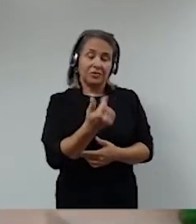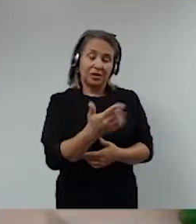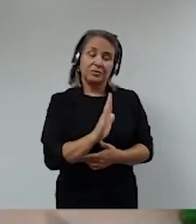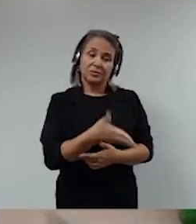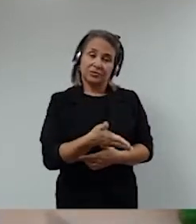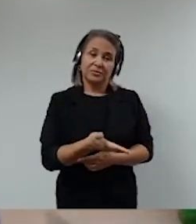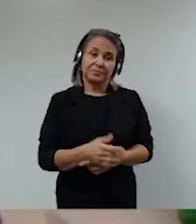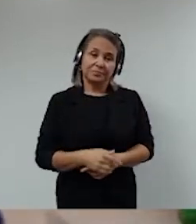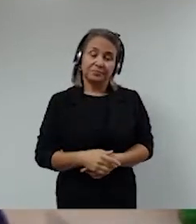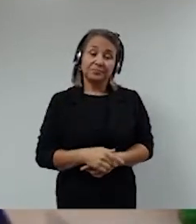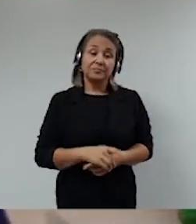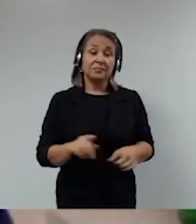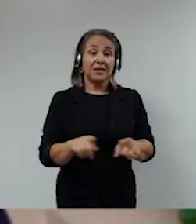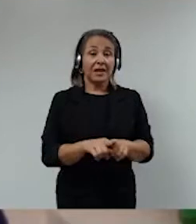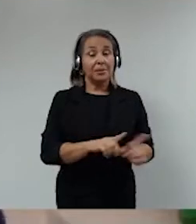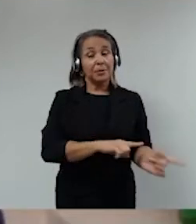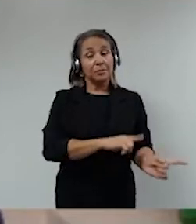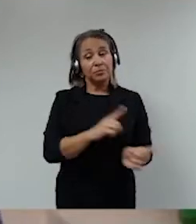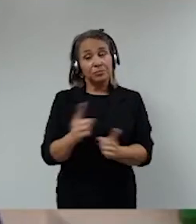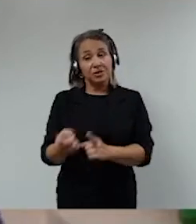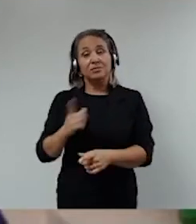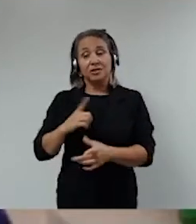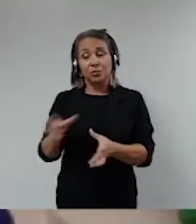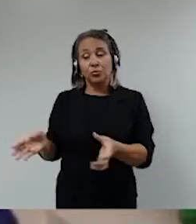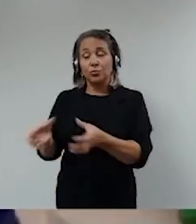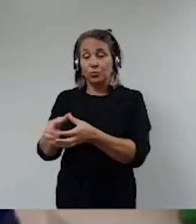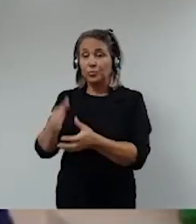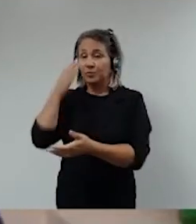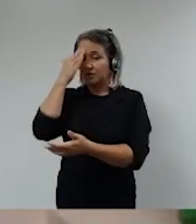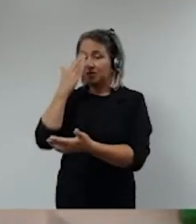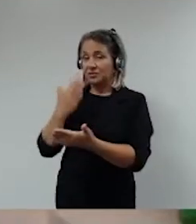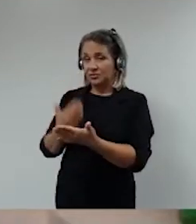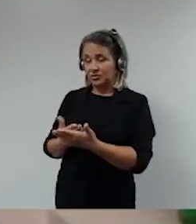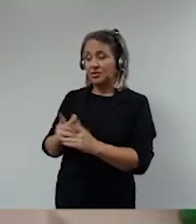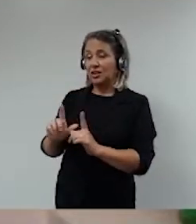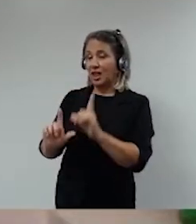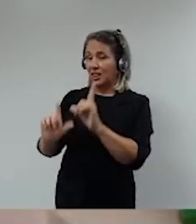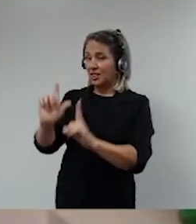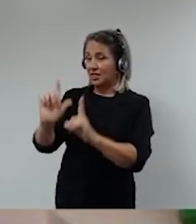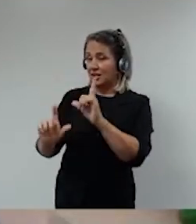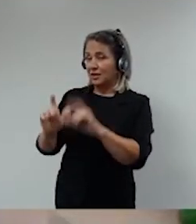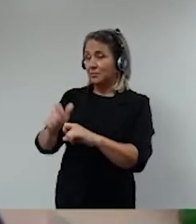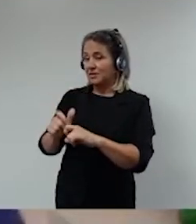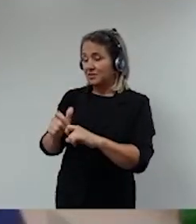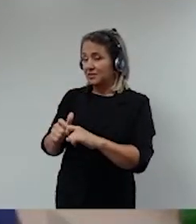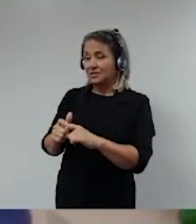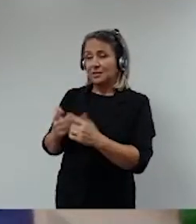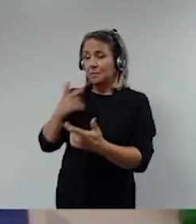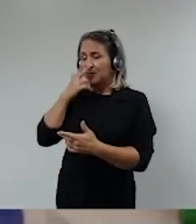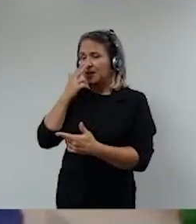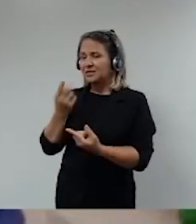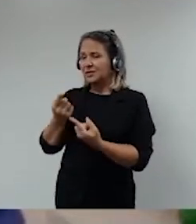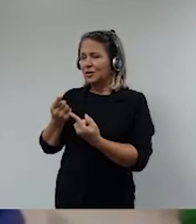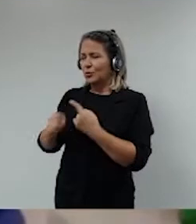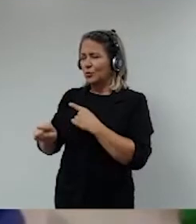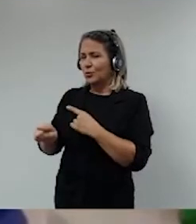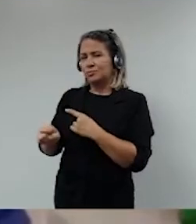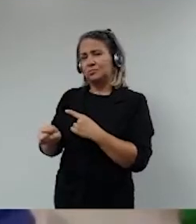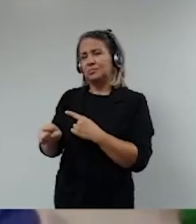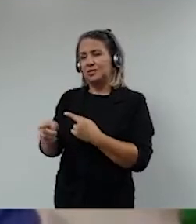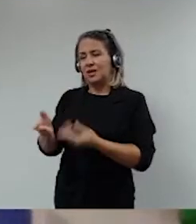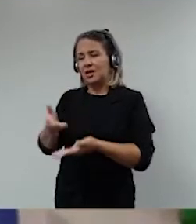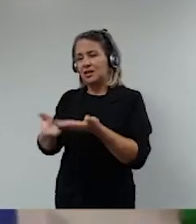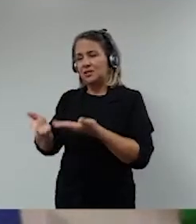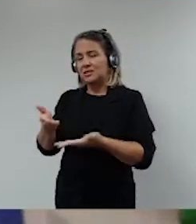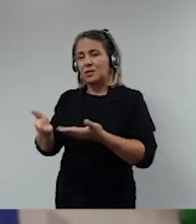outro lado, tem uma corrente que acredita que a telemedicina é uma ameaça a essa relação médico-paciente,